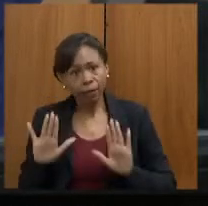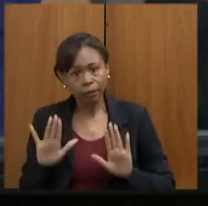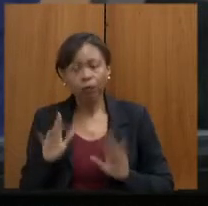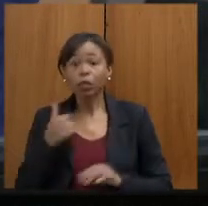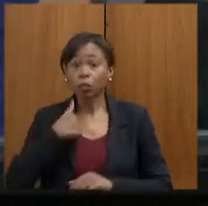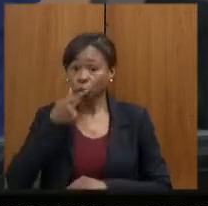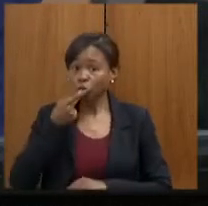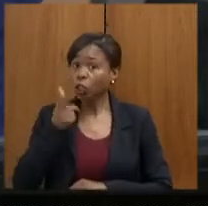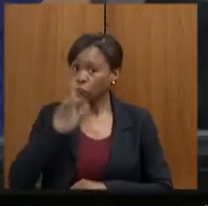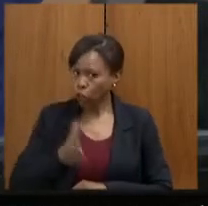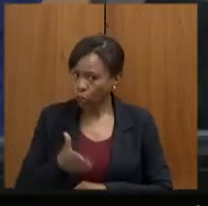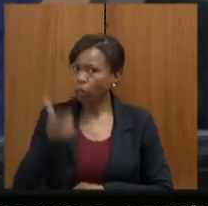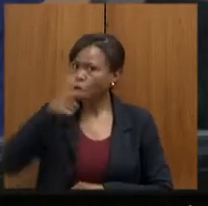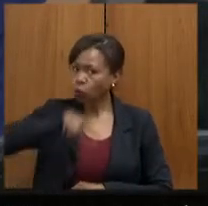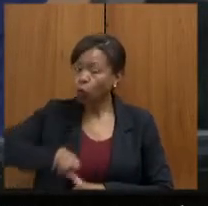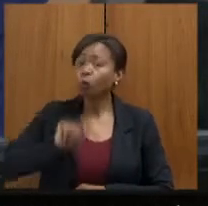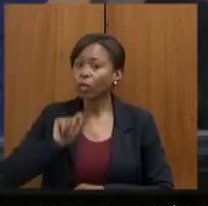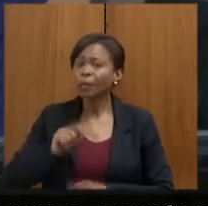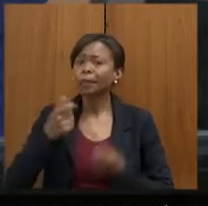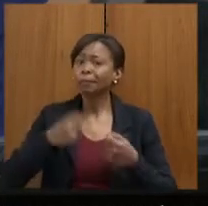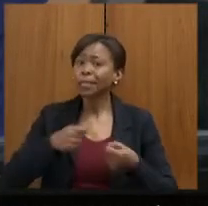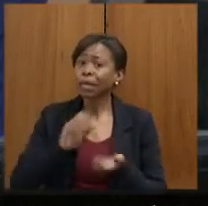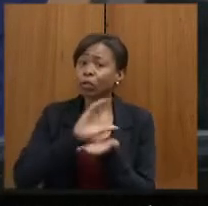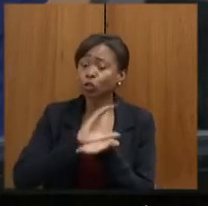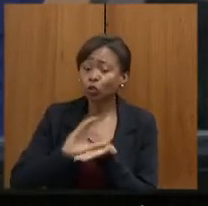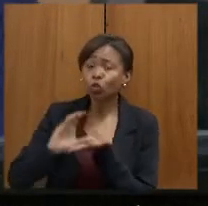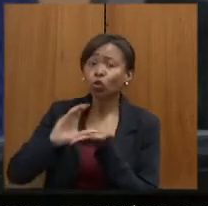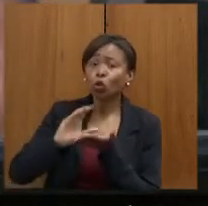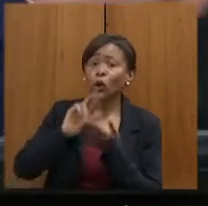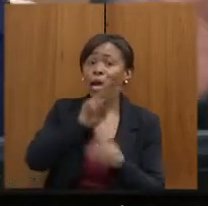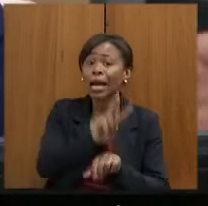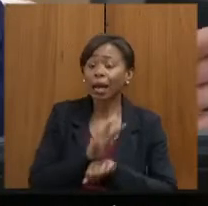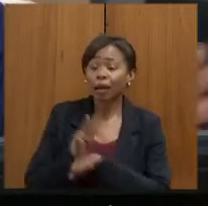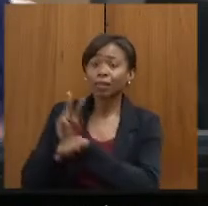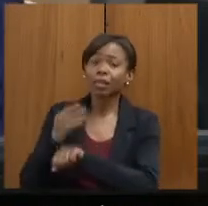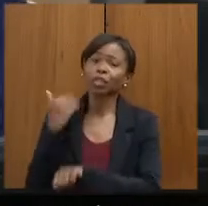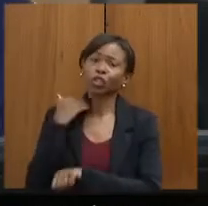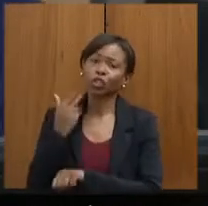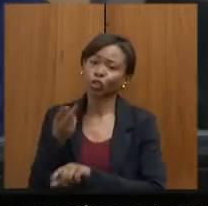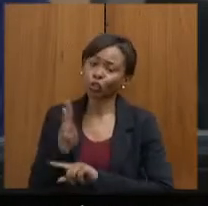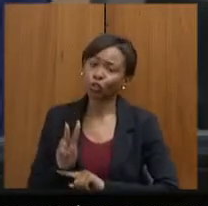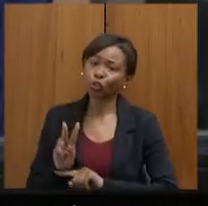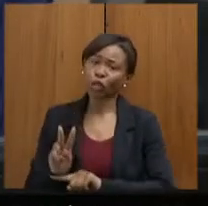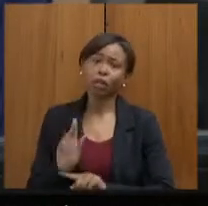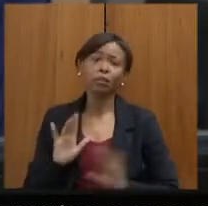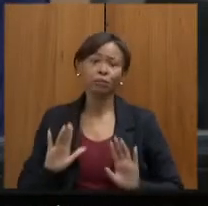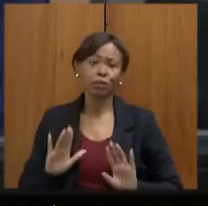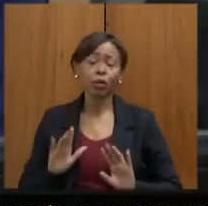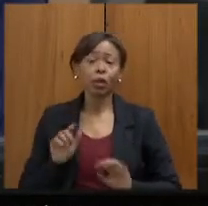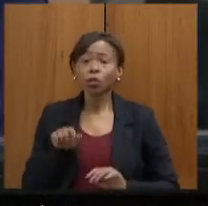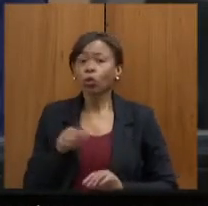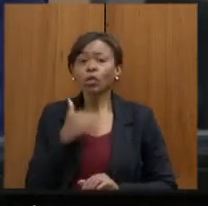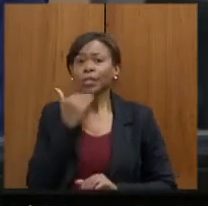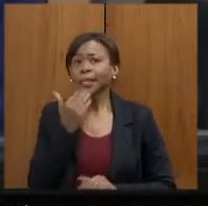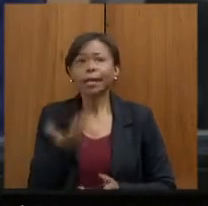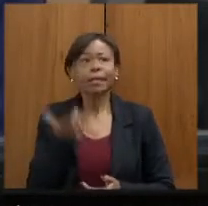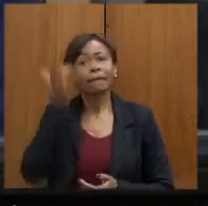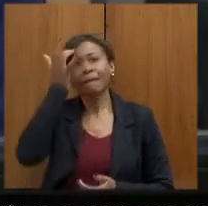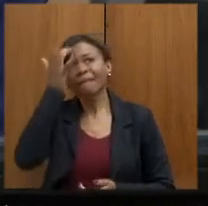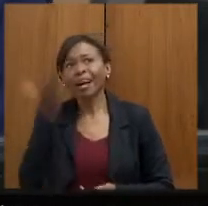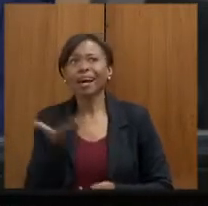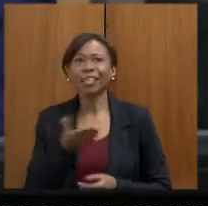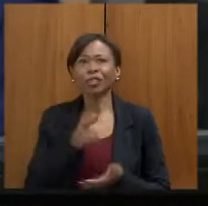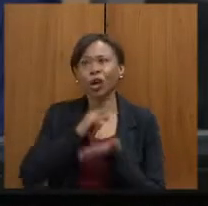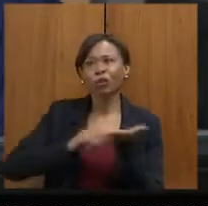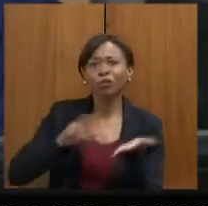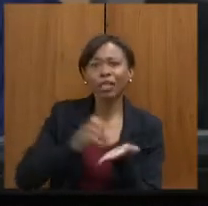a repetir precisamos ter uma linha de crédito para esse pessoal não adianta simplificar não adianta ter assistência técnica teu imo